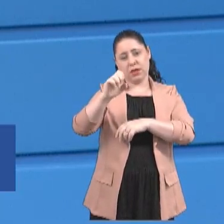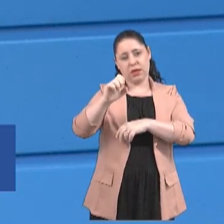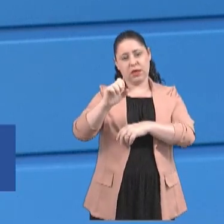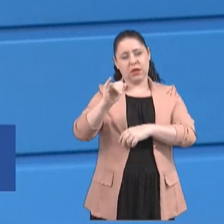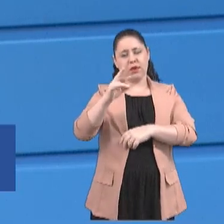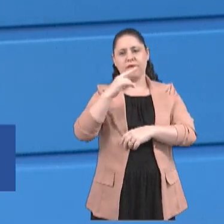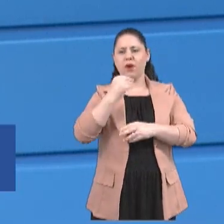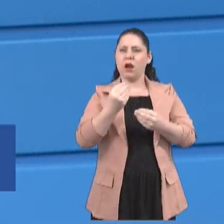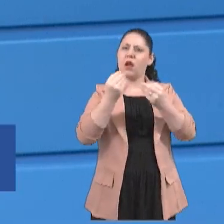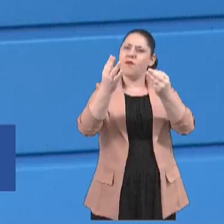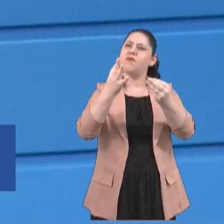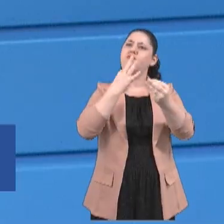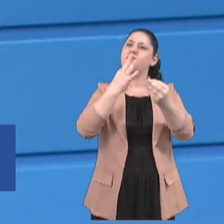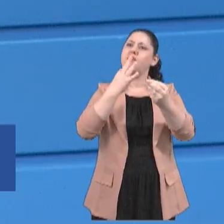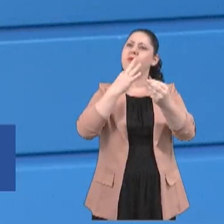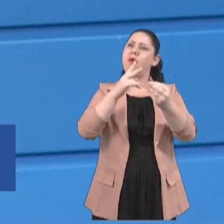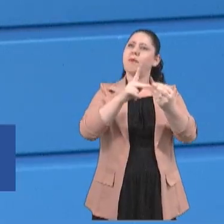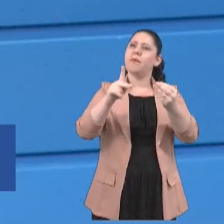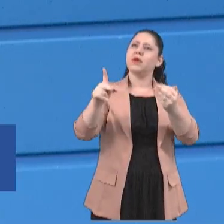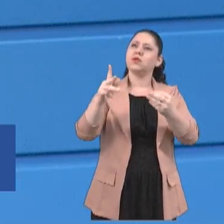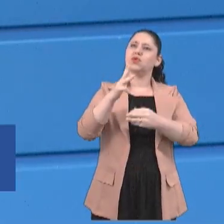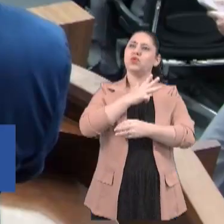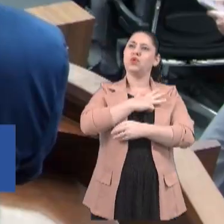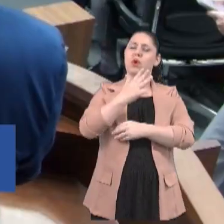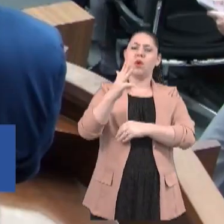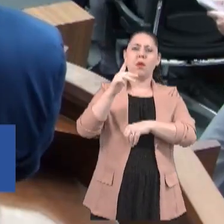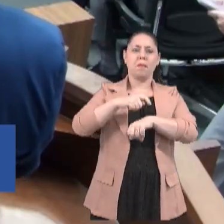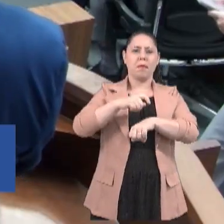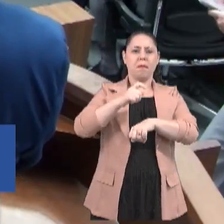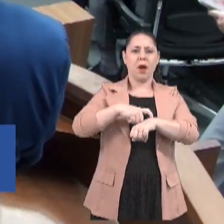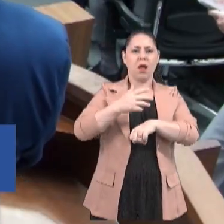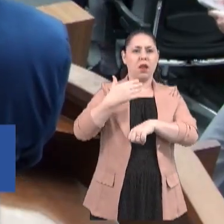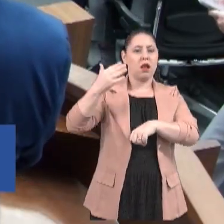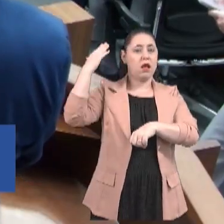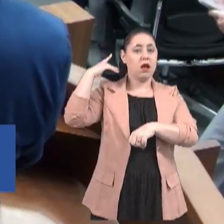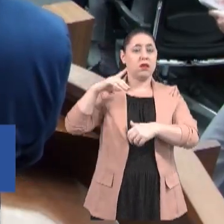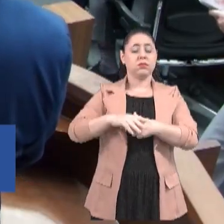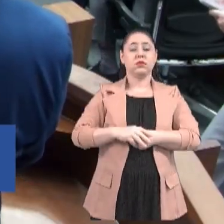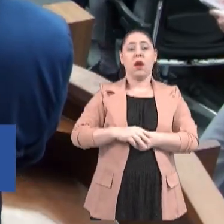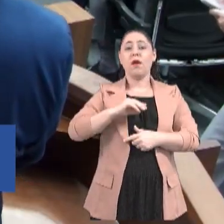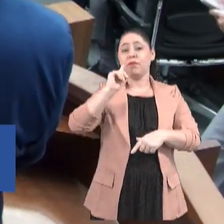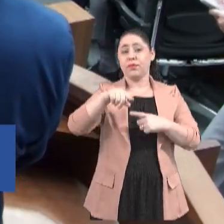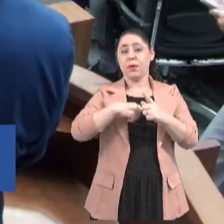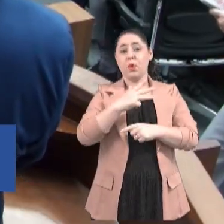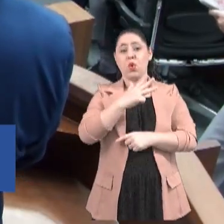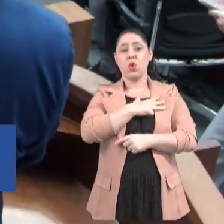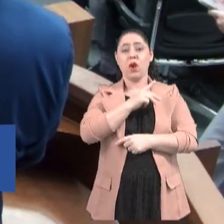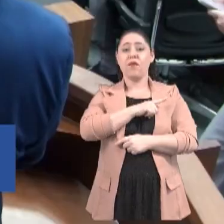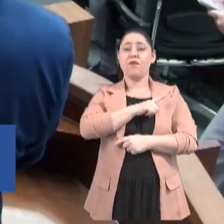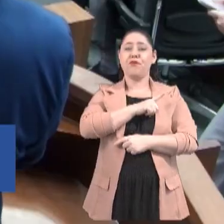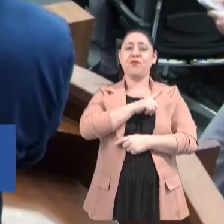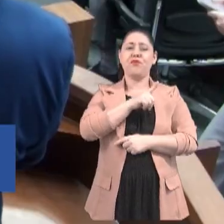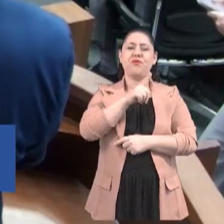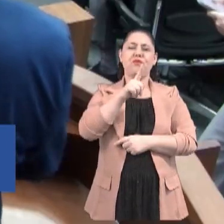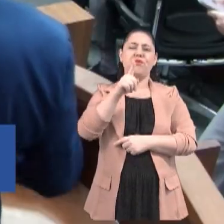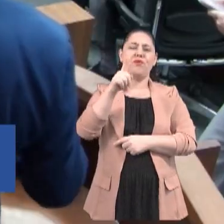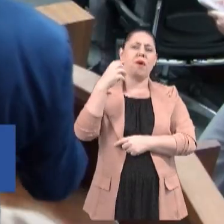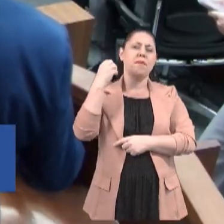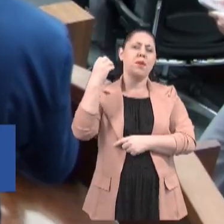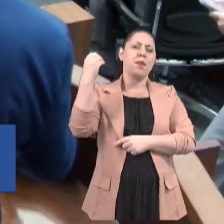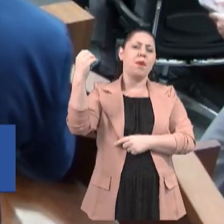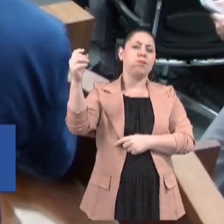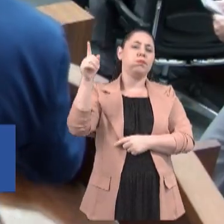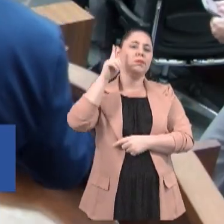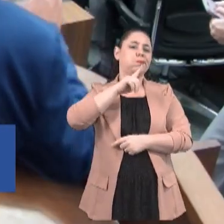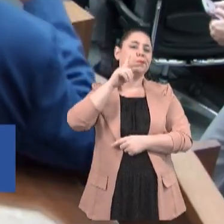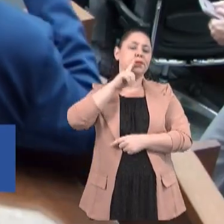interessei e levei ao conhecimento do então presidente Lula, que resultou numa ida, e já contei essa história aqui, aos Estados Unidos, e de lá